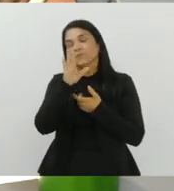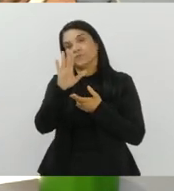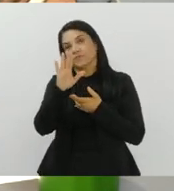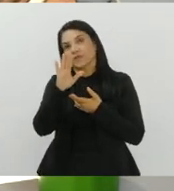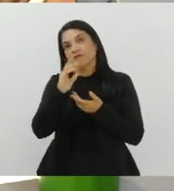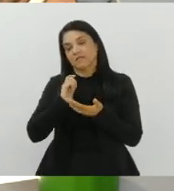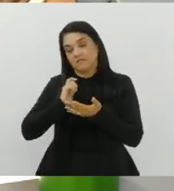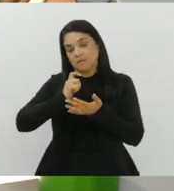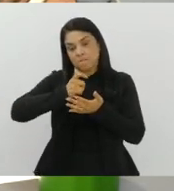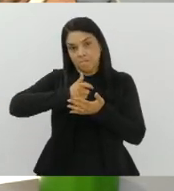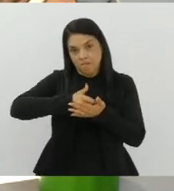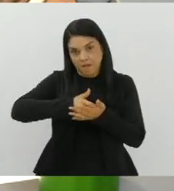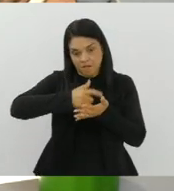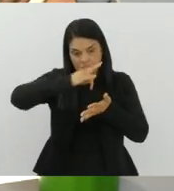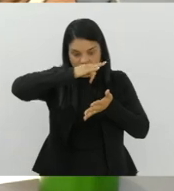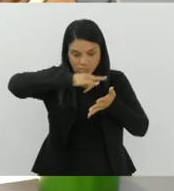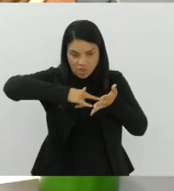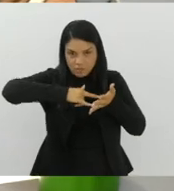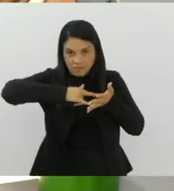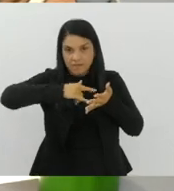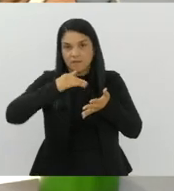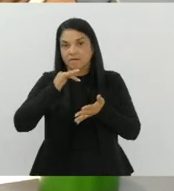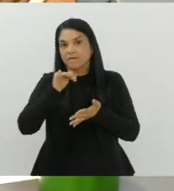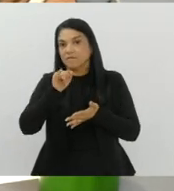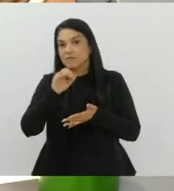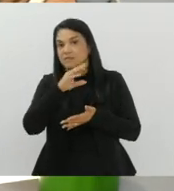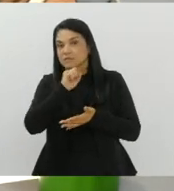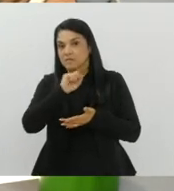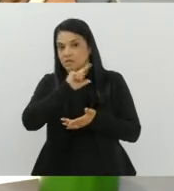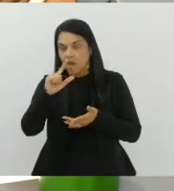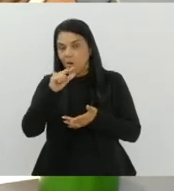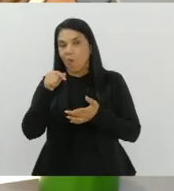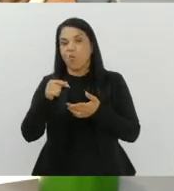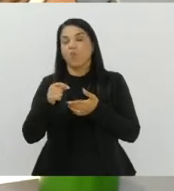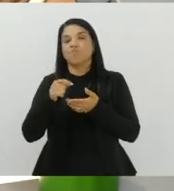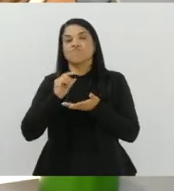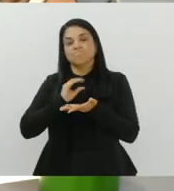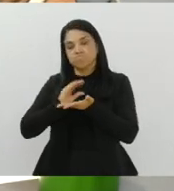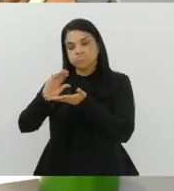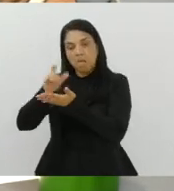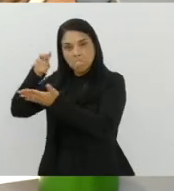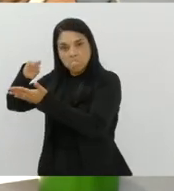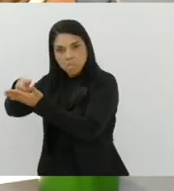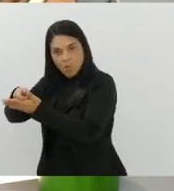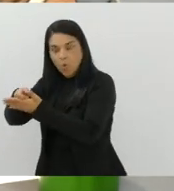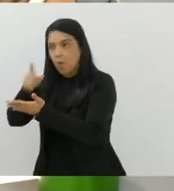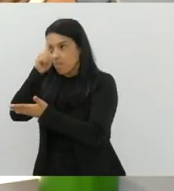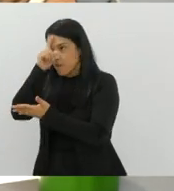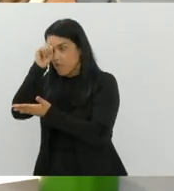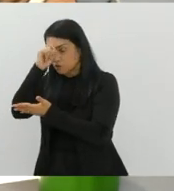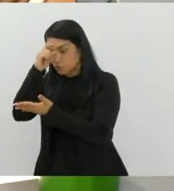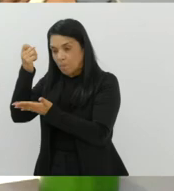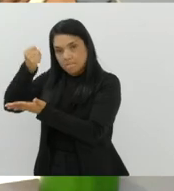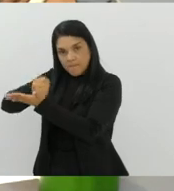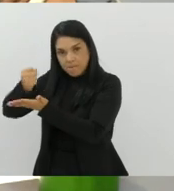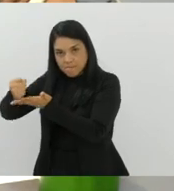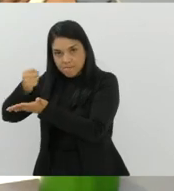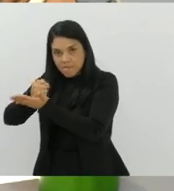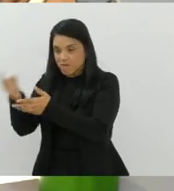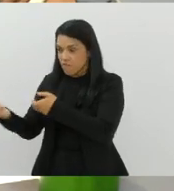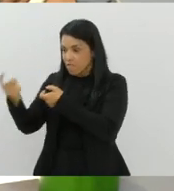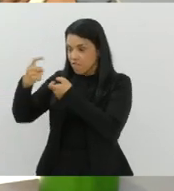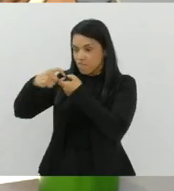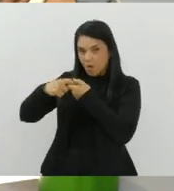a nota fiscal, o comprovante do desembolso, a lista de presença, o carimbo do médico, volta, e aí, quando chega no